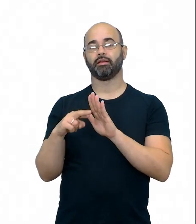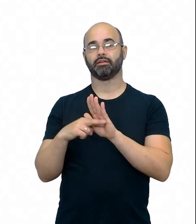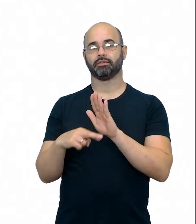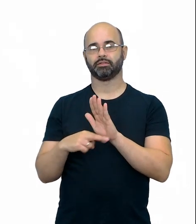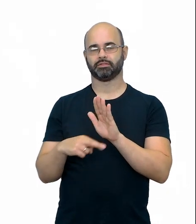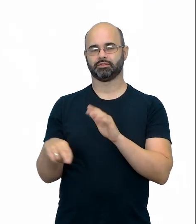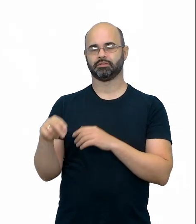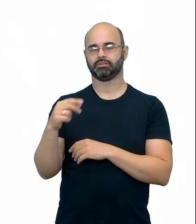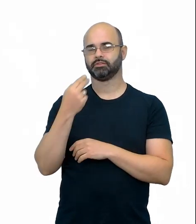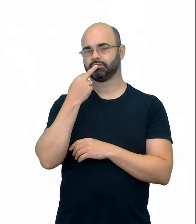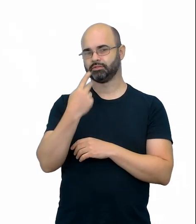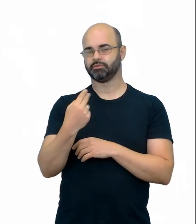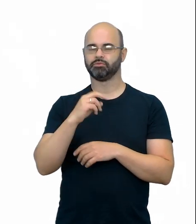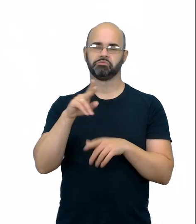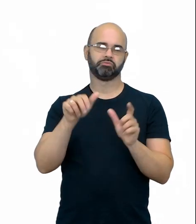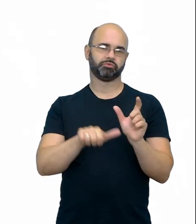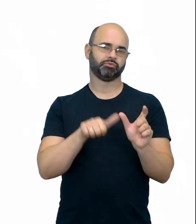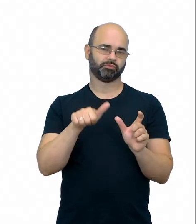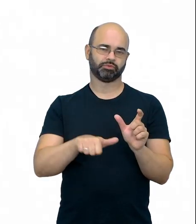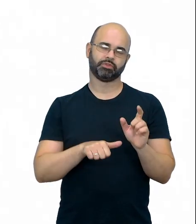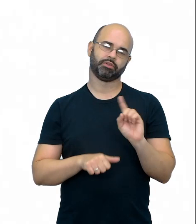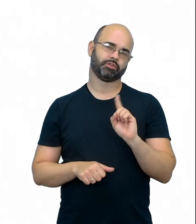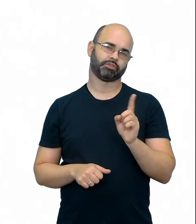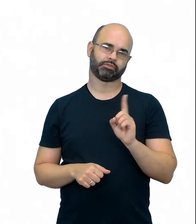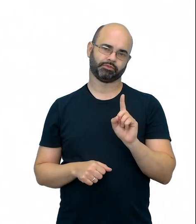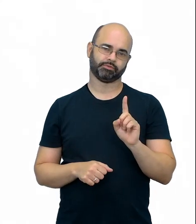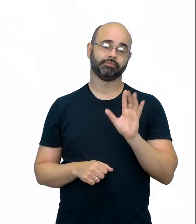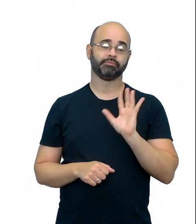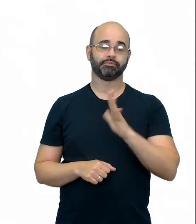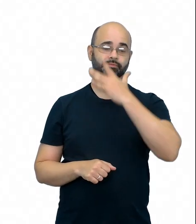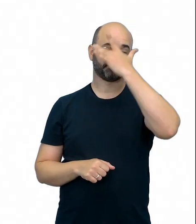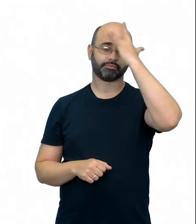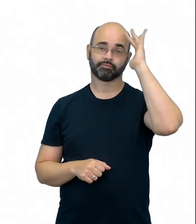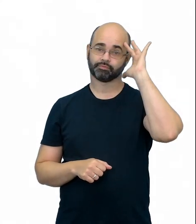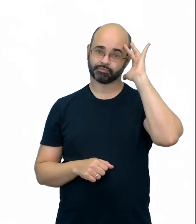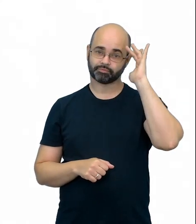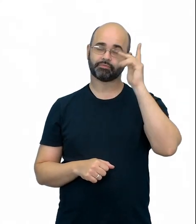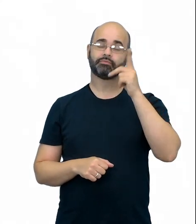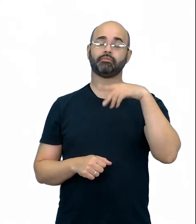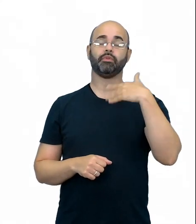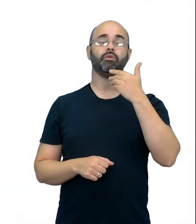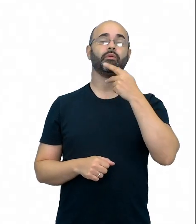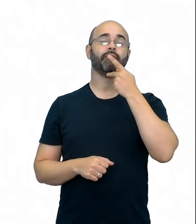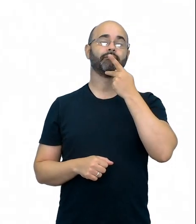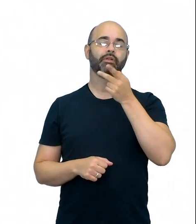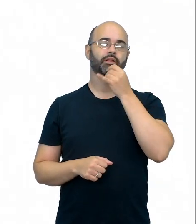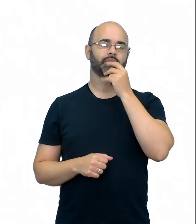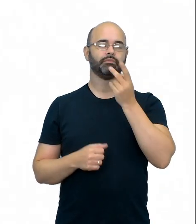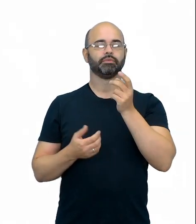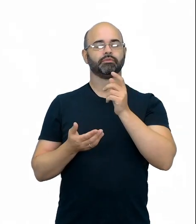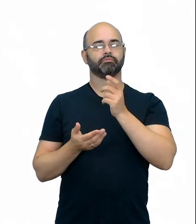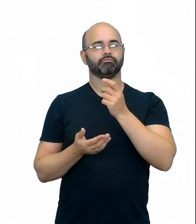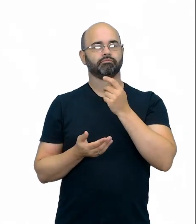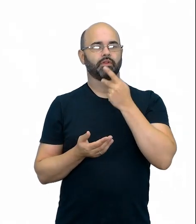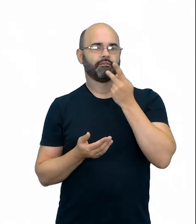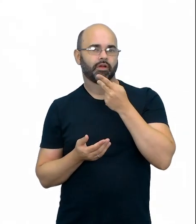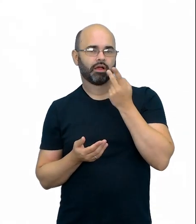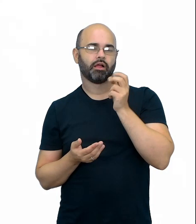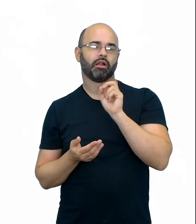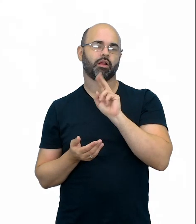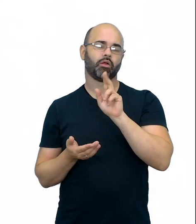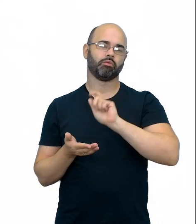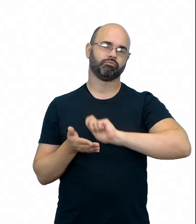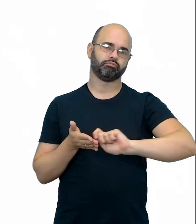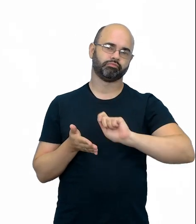mas sim as manifestações de usos que o falante faz no ato comunicativo verbal ou oral ou